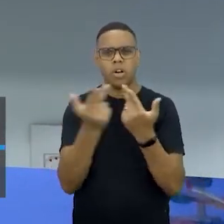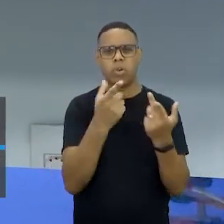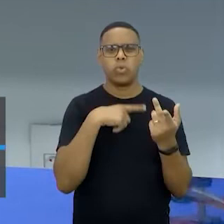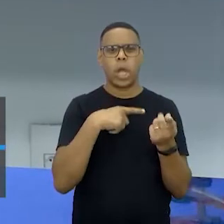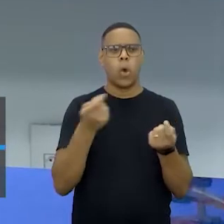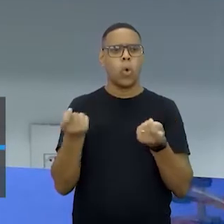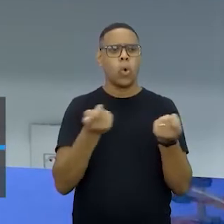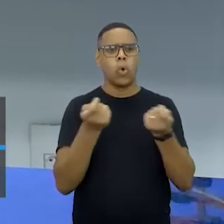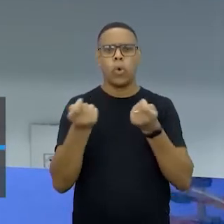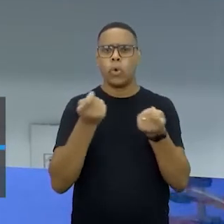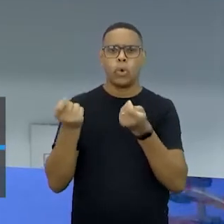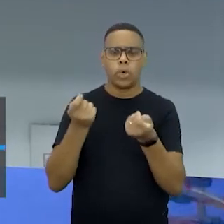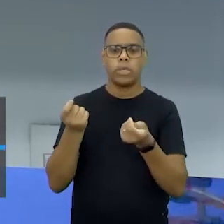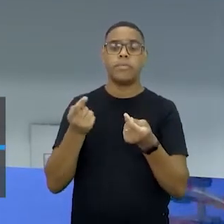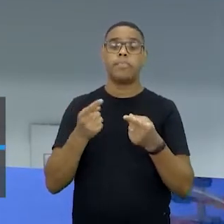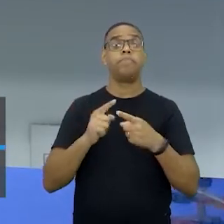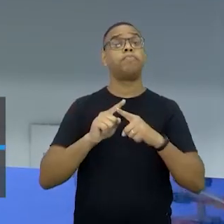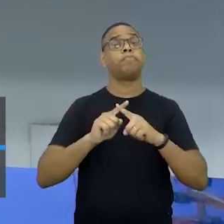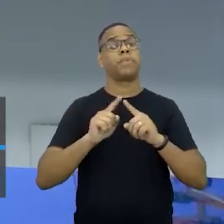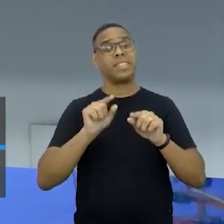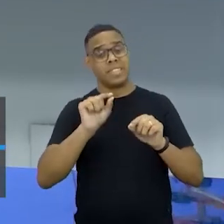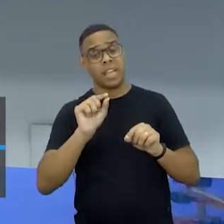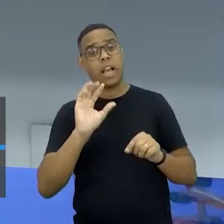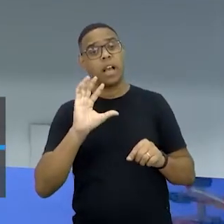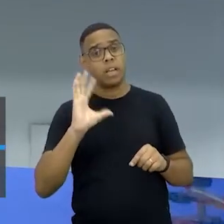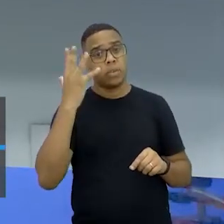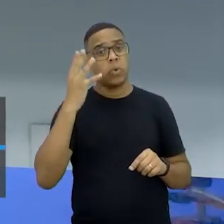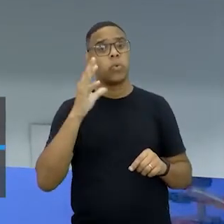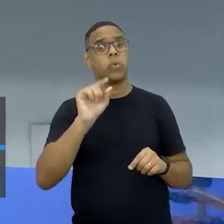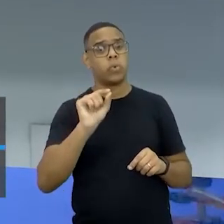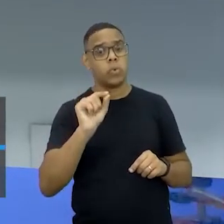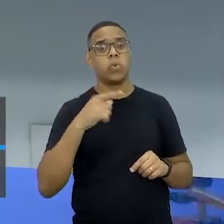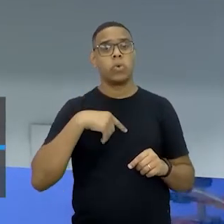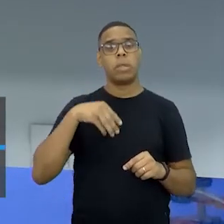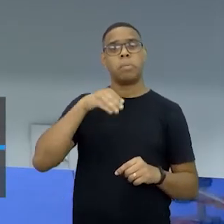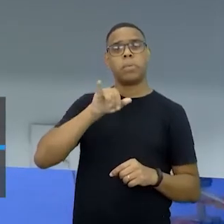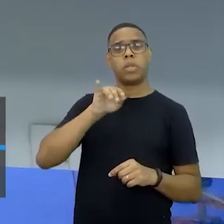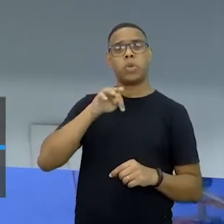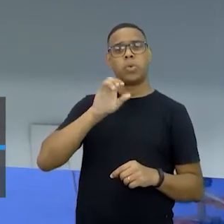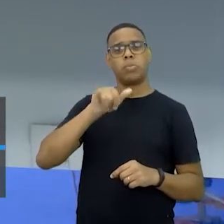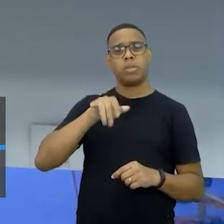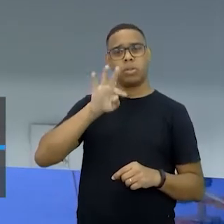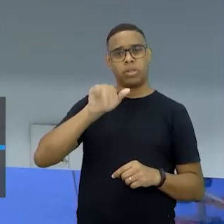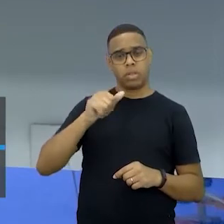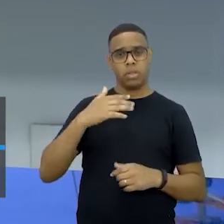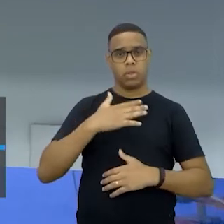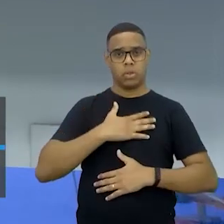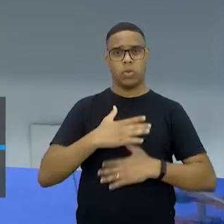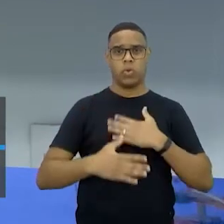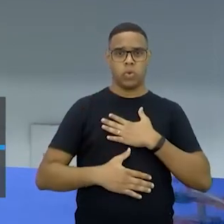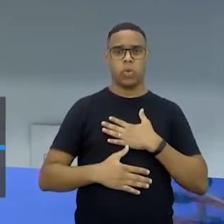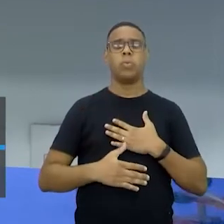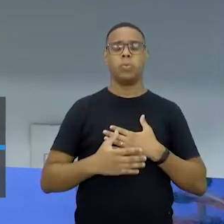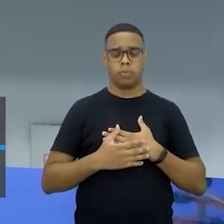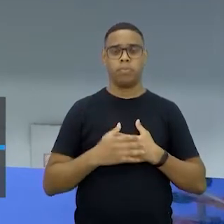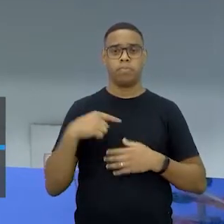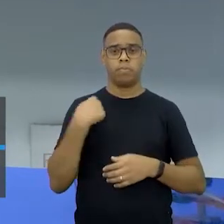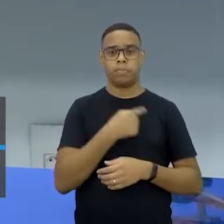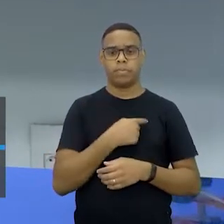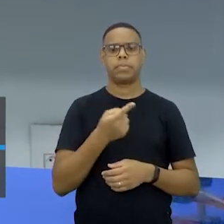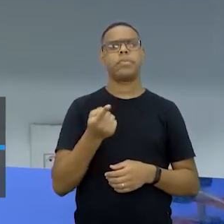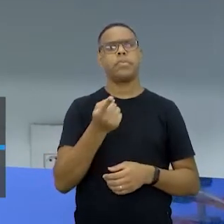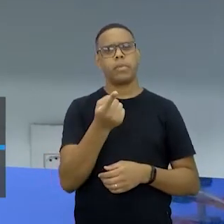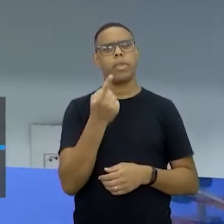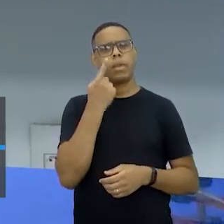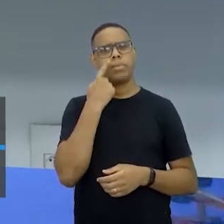controlados e isso afetou então diretamente na questão da microbiota então do nosso corpo Então